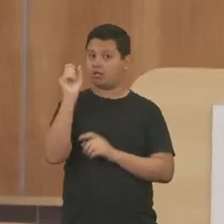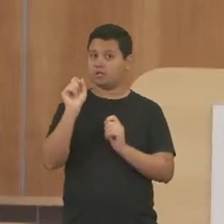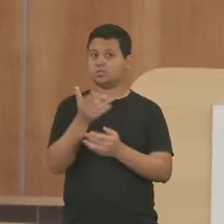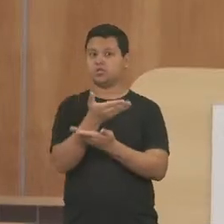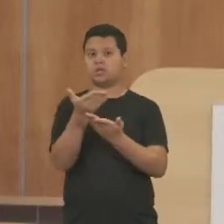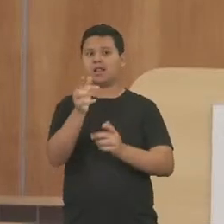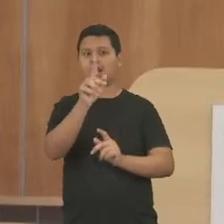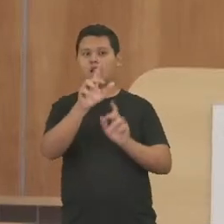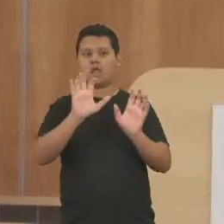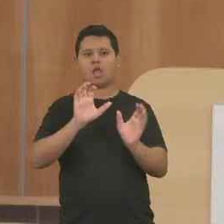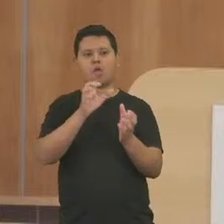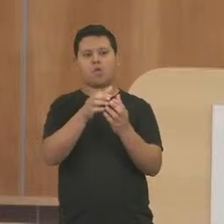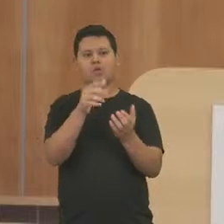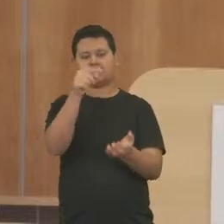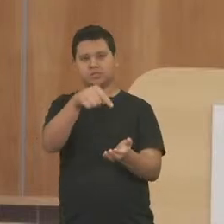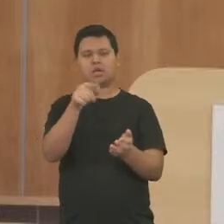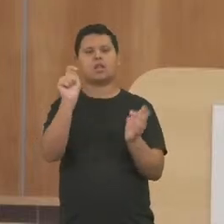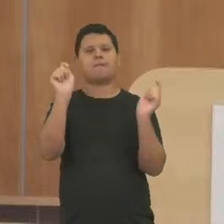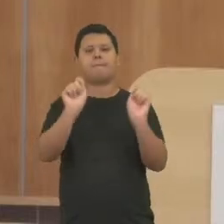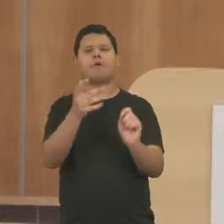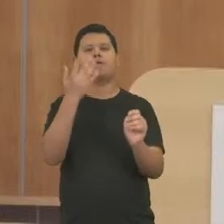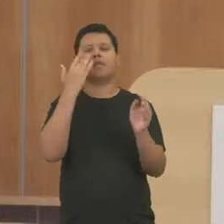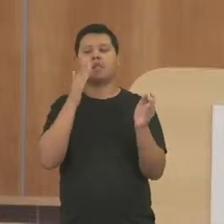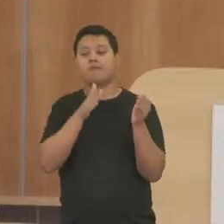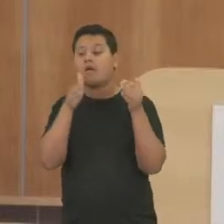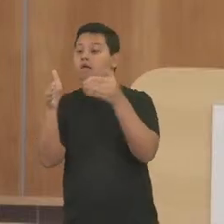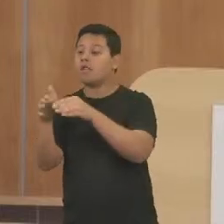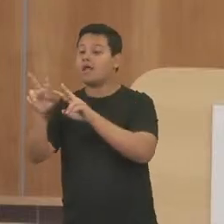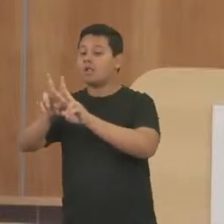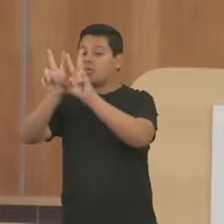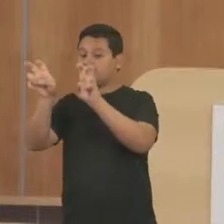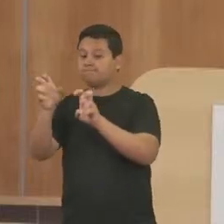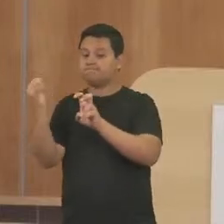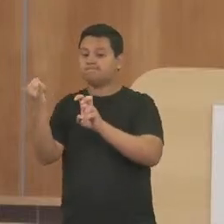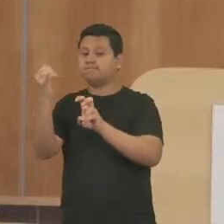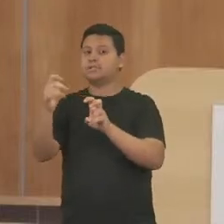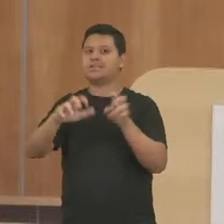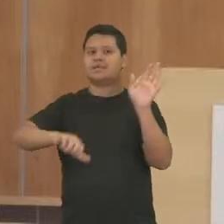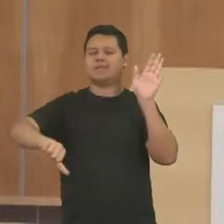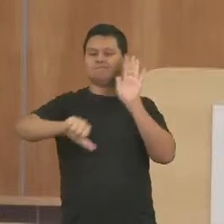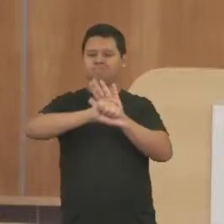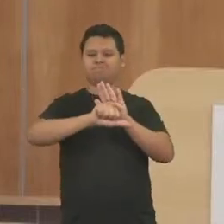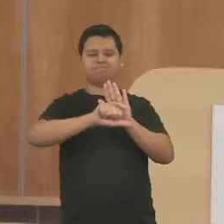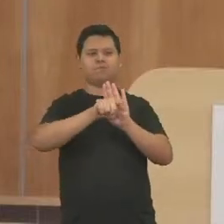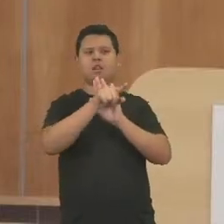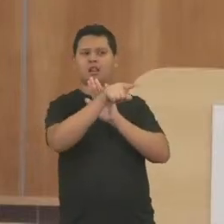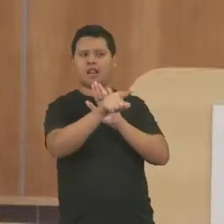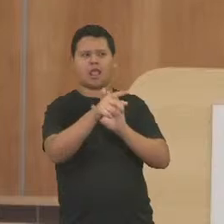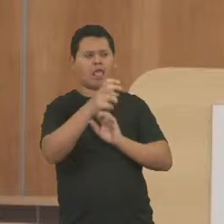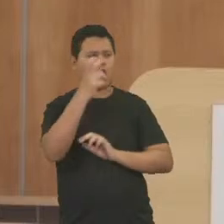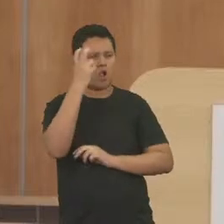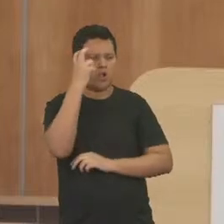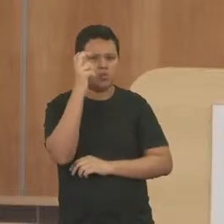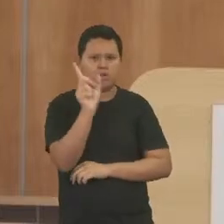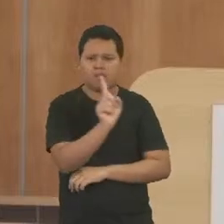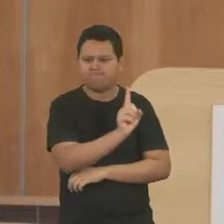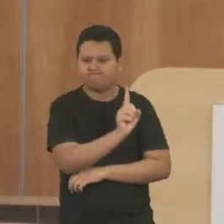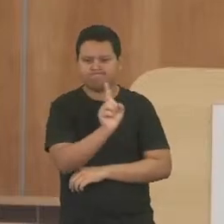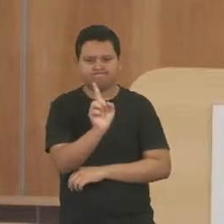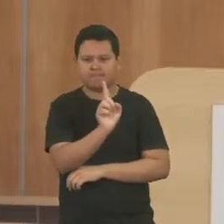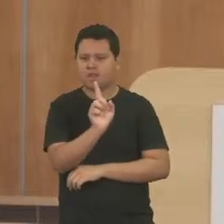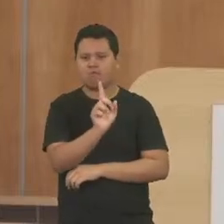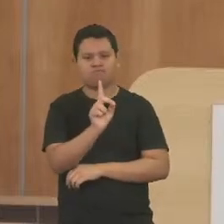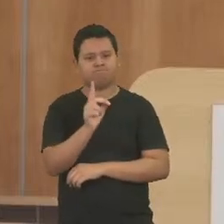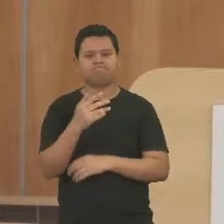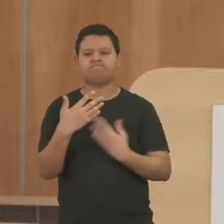que Jacareí se volte às pautas importantes. E criminalizar a cultura não é o caminho para a gente resolver